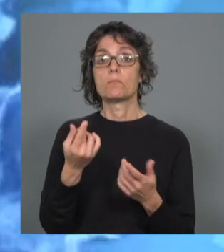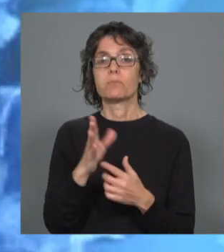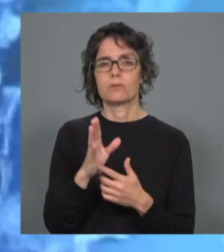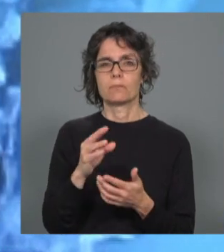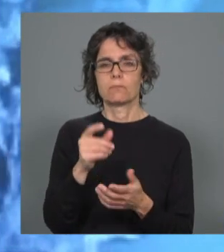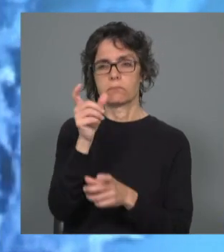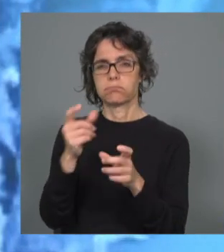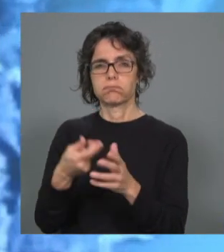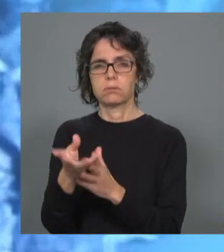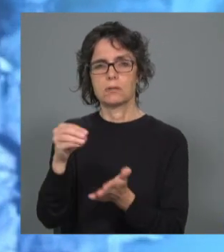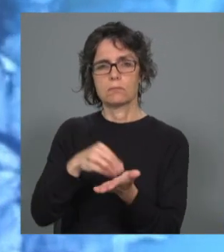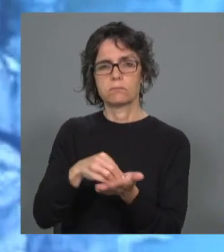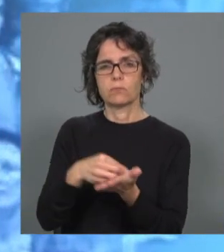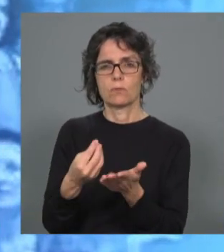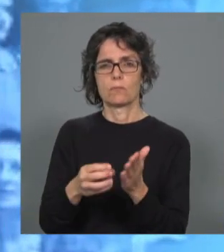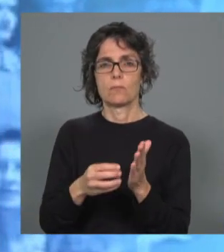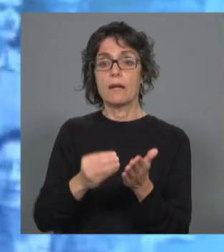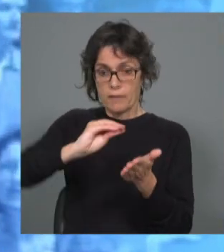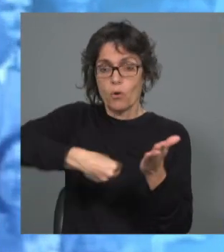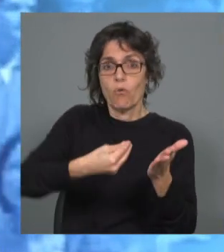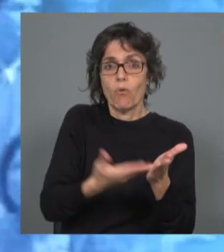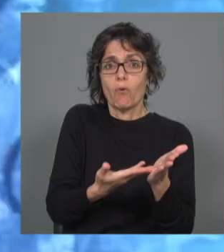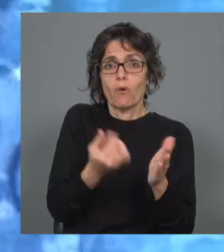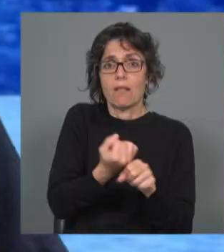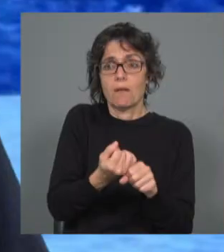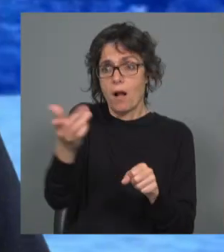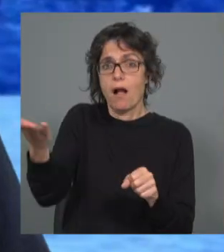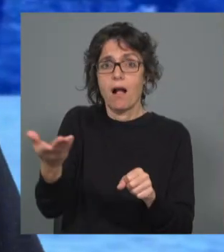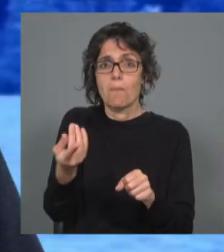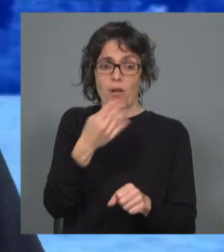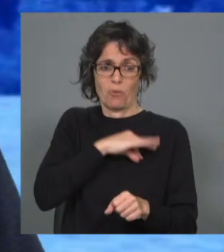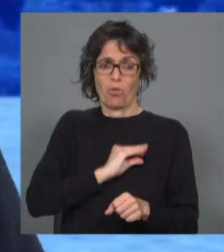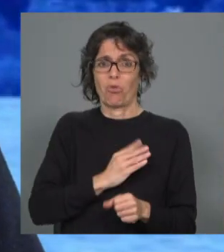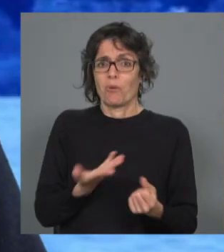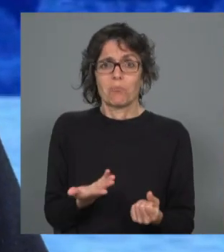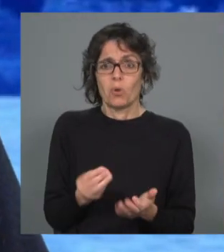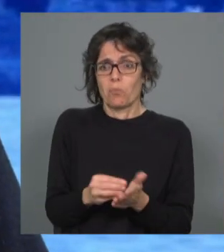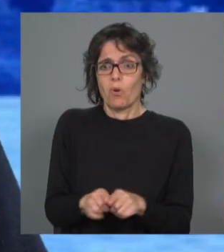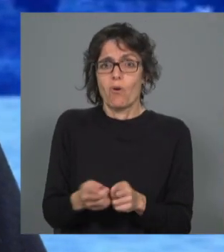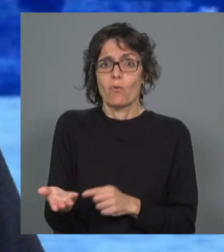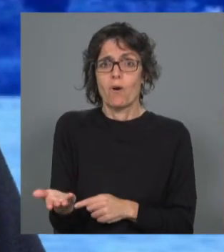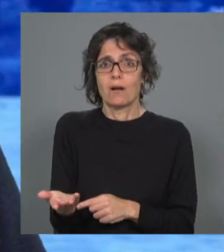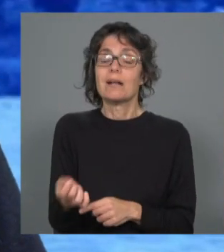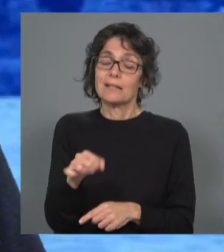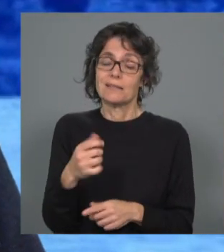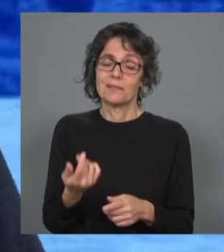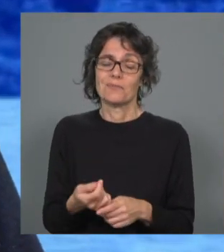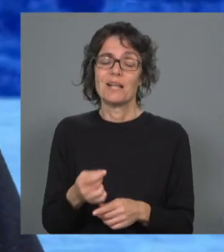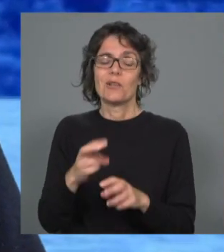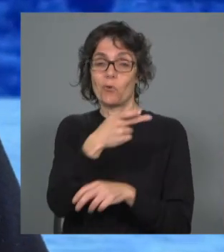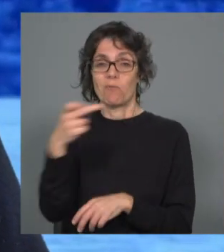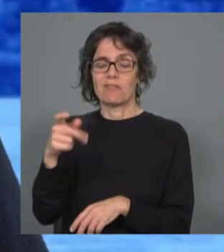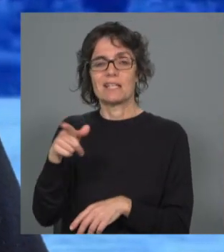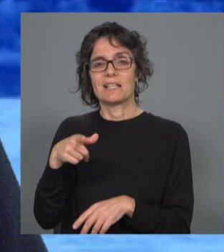pobres com contrato de trabalho, a trabalhar, não é? Nós dizemos que sim, pobres apesar do trabalho, não